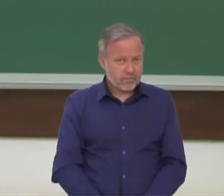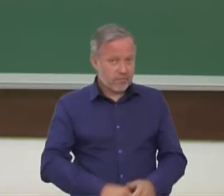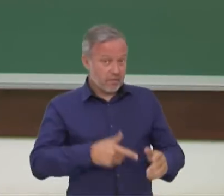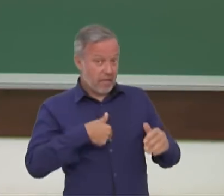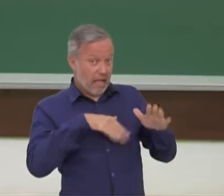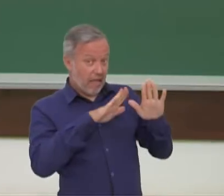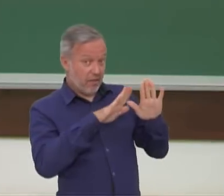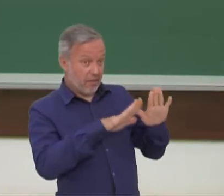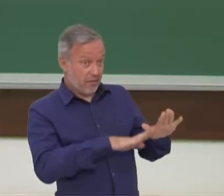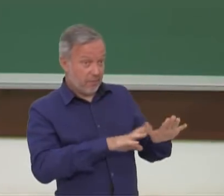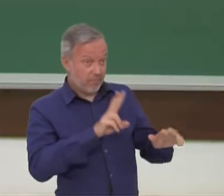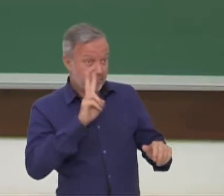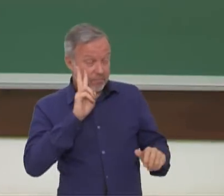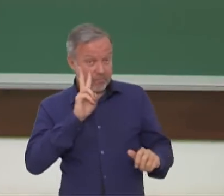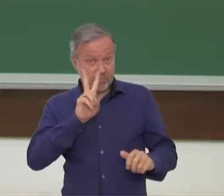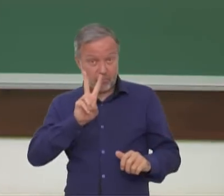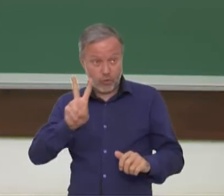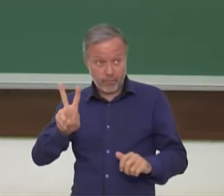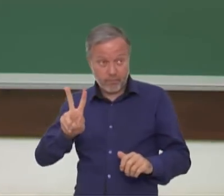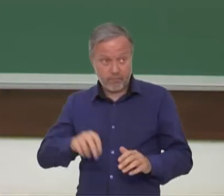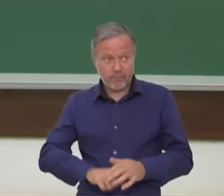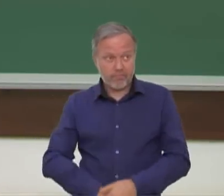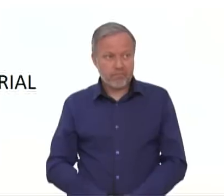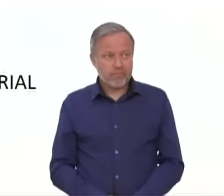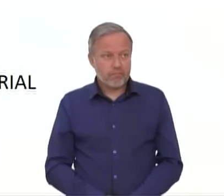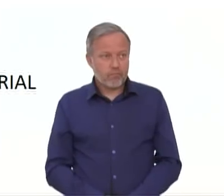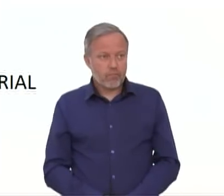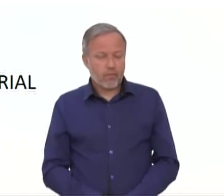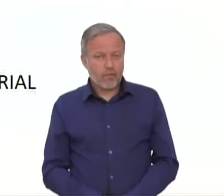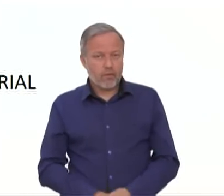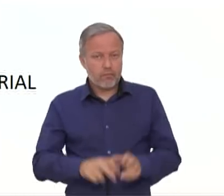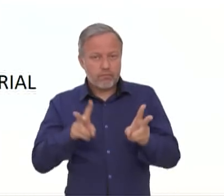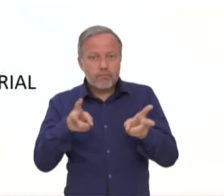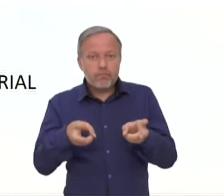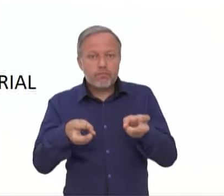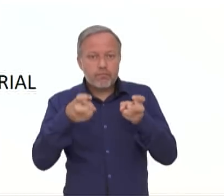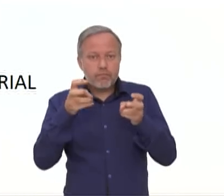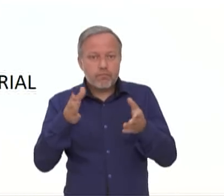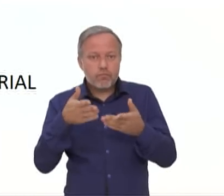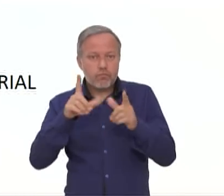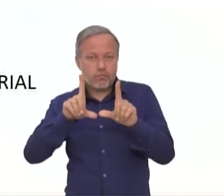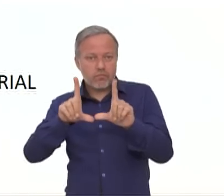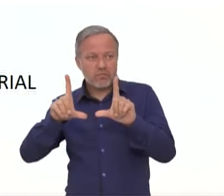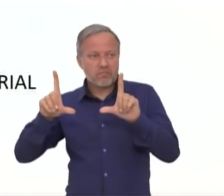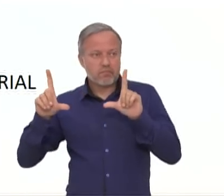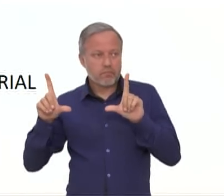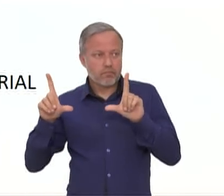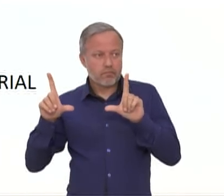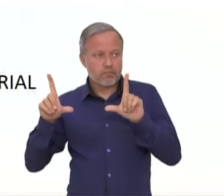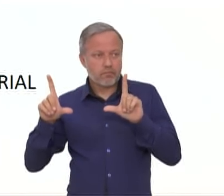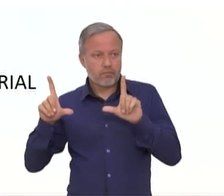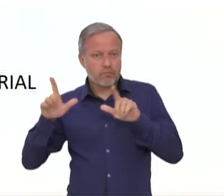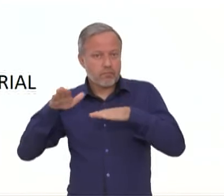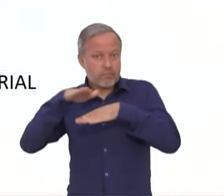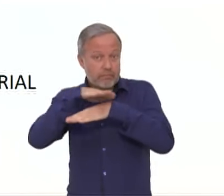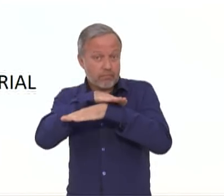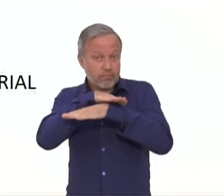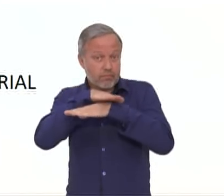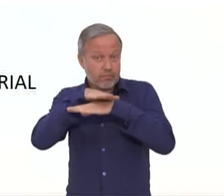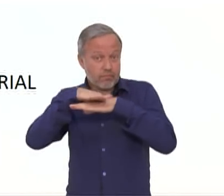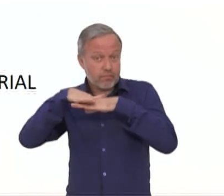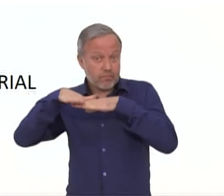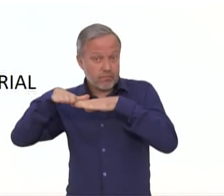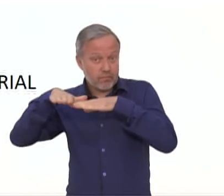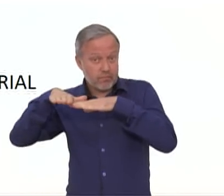célula aqui um pouquinho e a gente vai ver a imagem aqui na tela. Vocês percebem que quando eu trago na tela é algo planificado, é